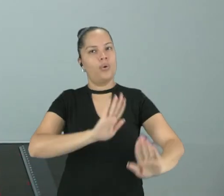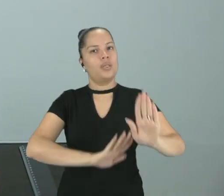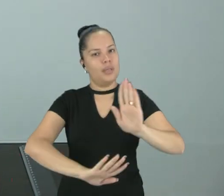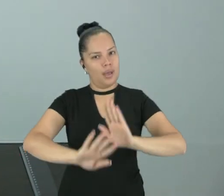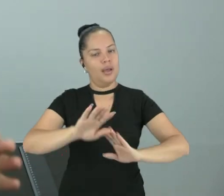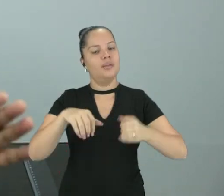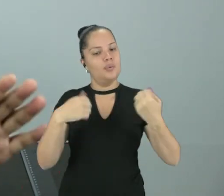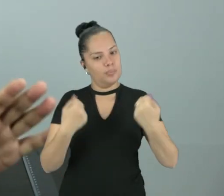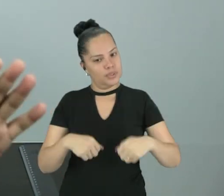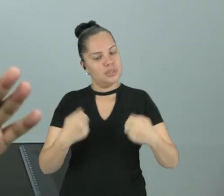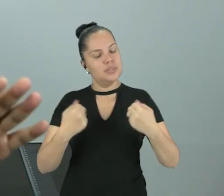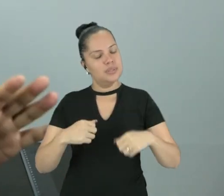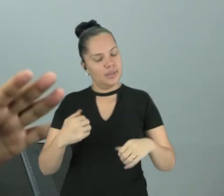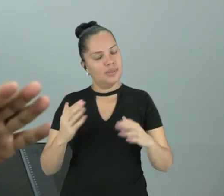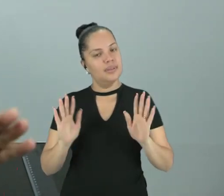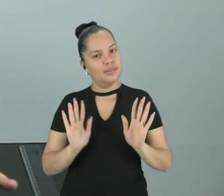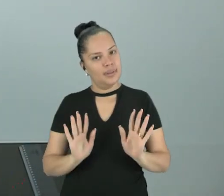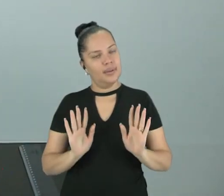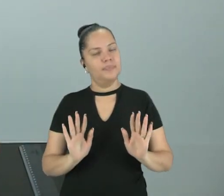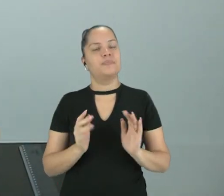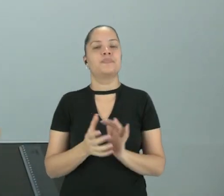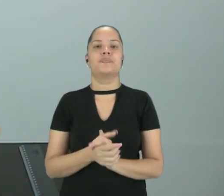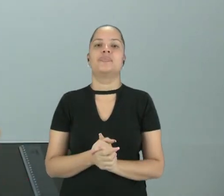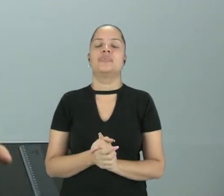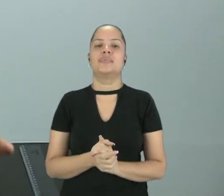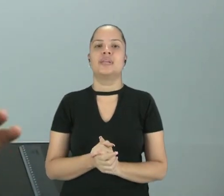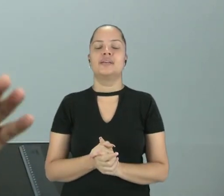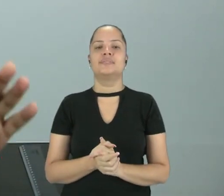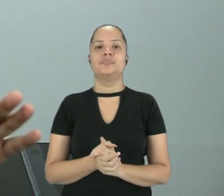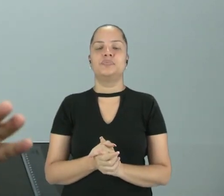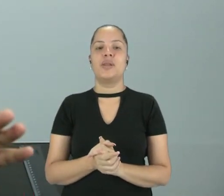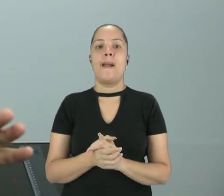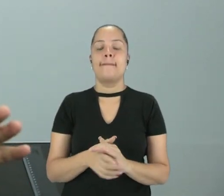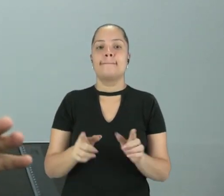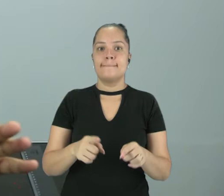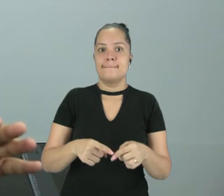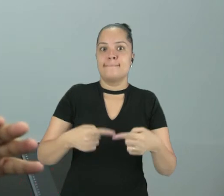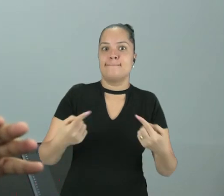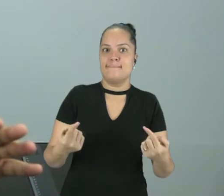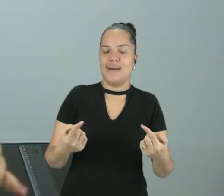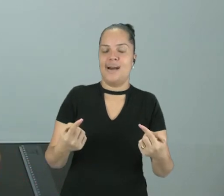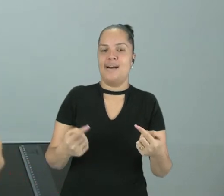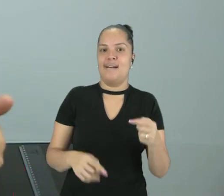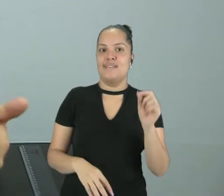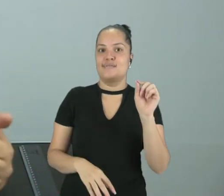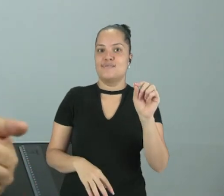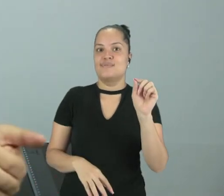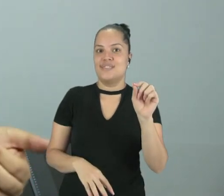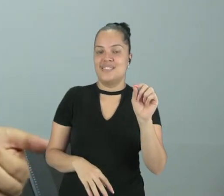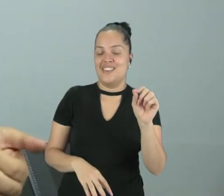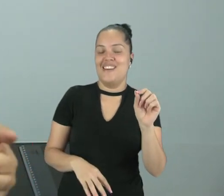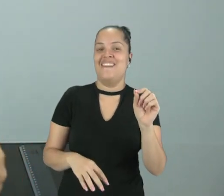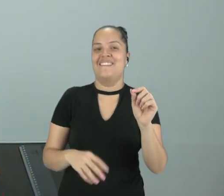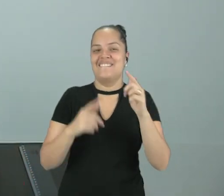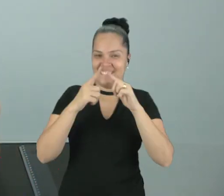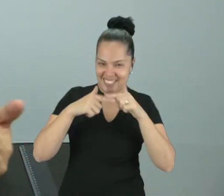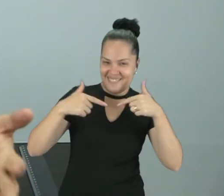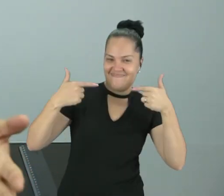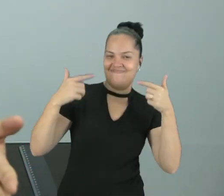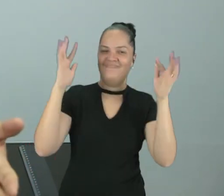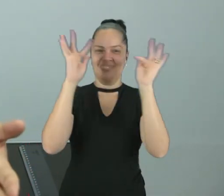cuidados mas única coisa que você não pode ter moderação na festa junina É de alegria